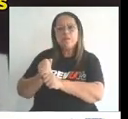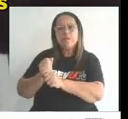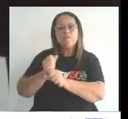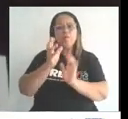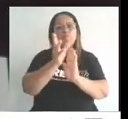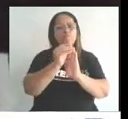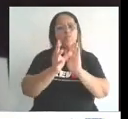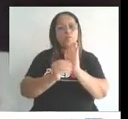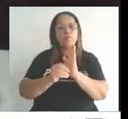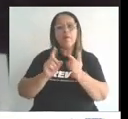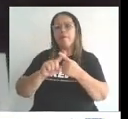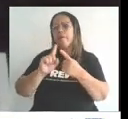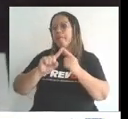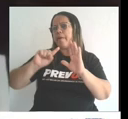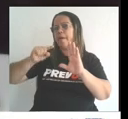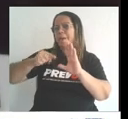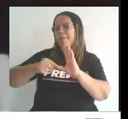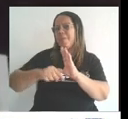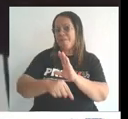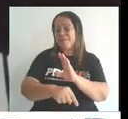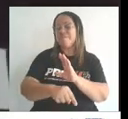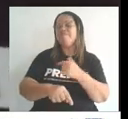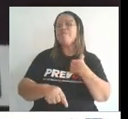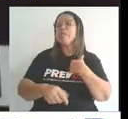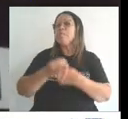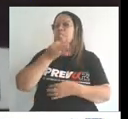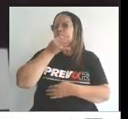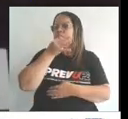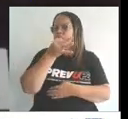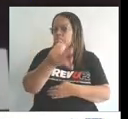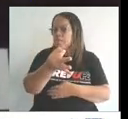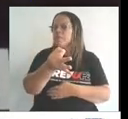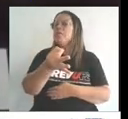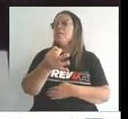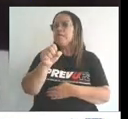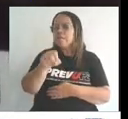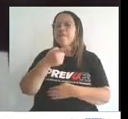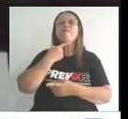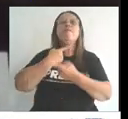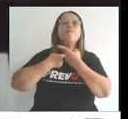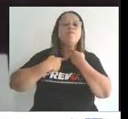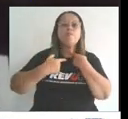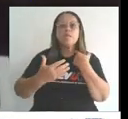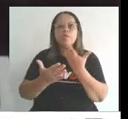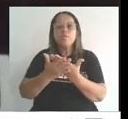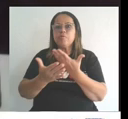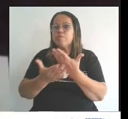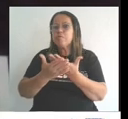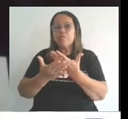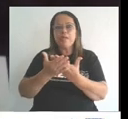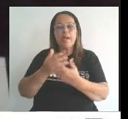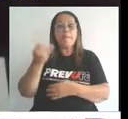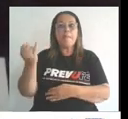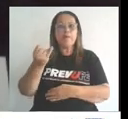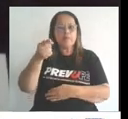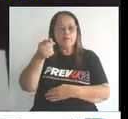esses conteúdos, essas matérias, quanto aprofundá-las também, né? Então, eu recomendo demais para quem puder e